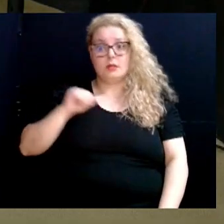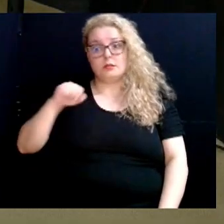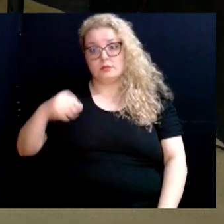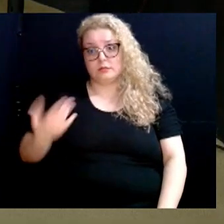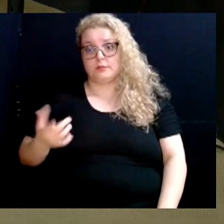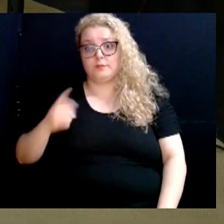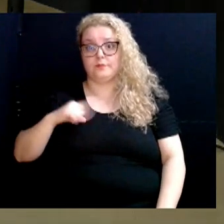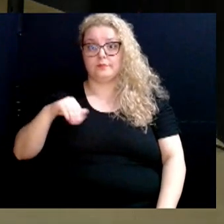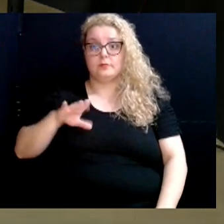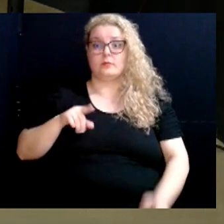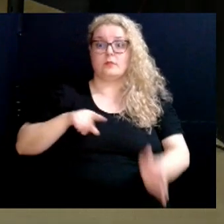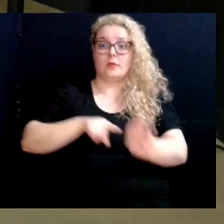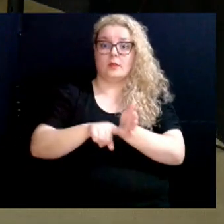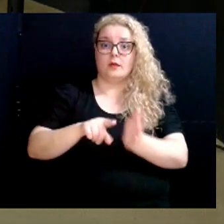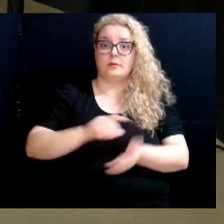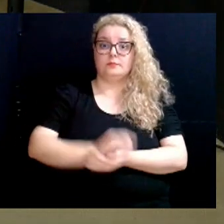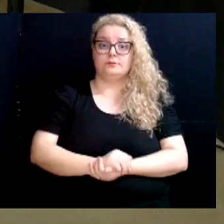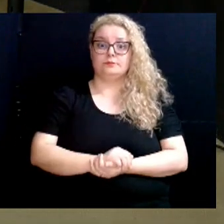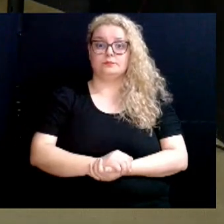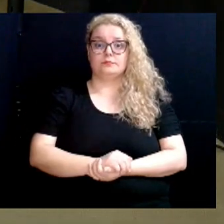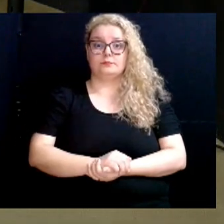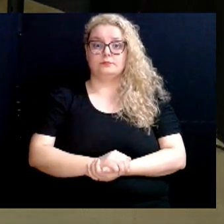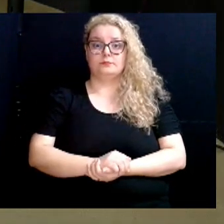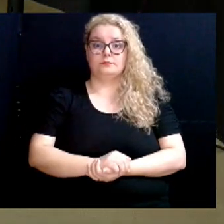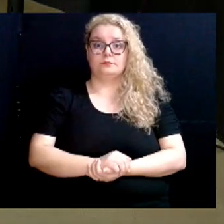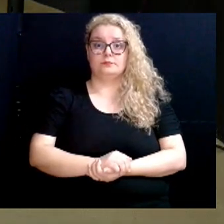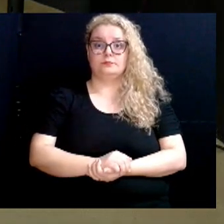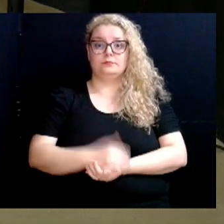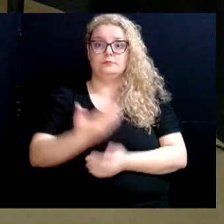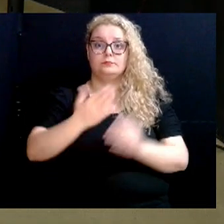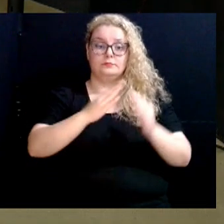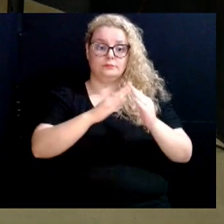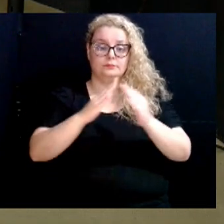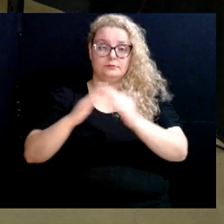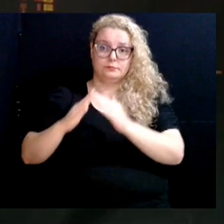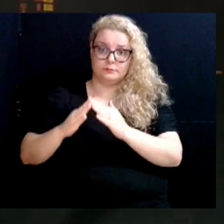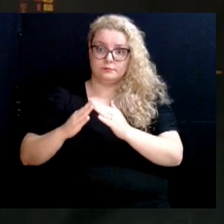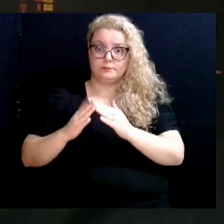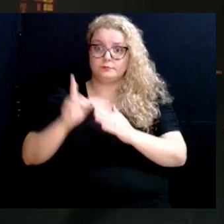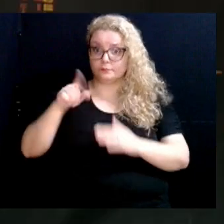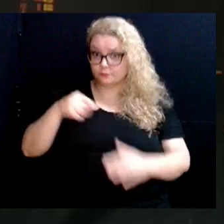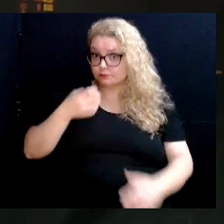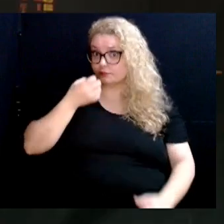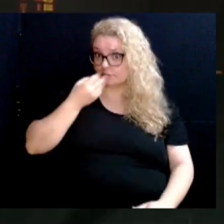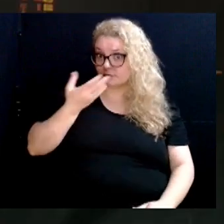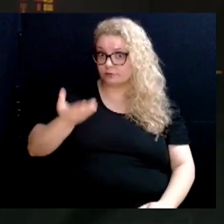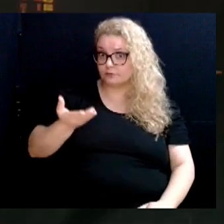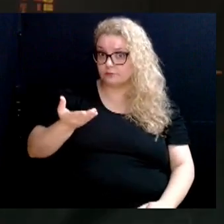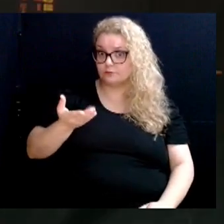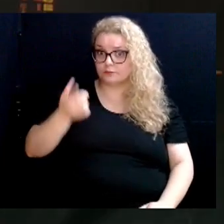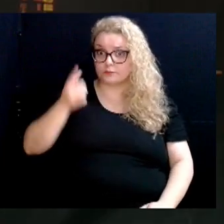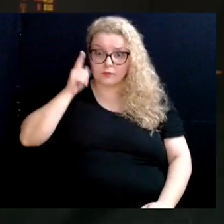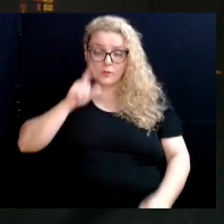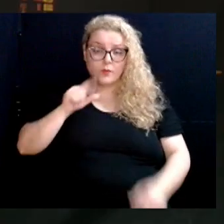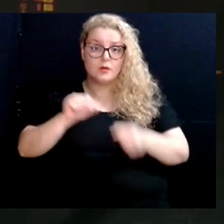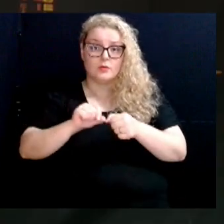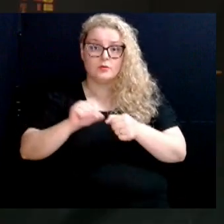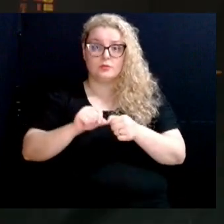mais perguntas, produção? Vamos lá. Olha, você aí de casa, será que isso é bom para você? Conseguiu fazer essa